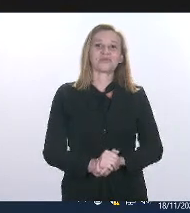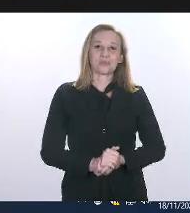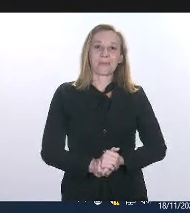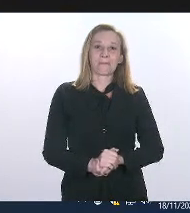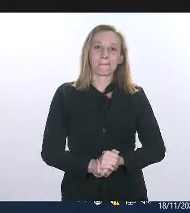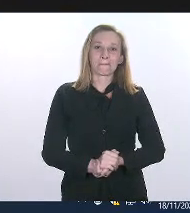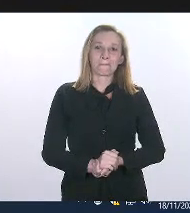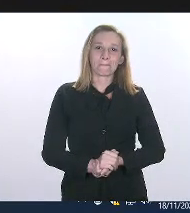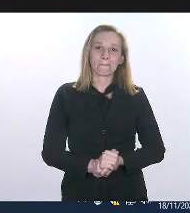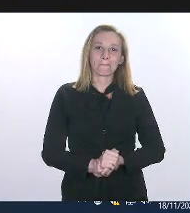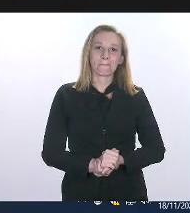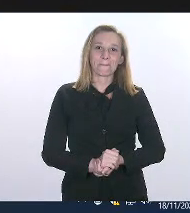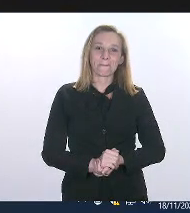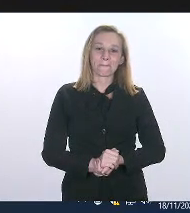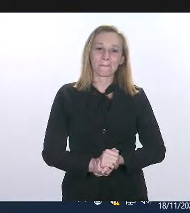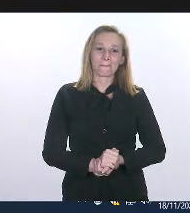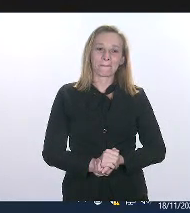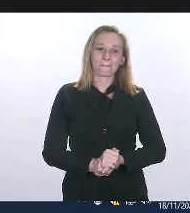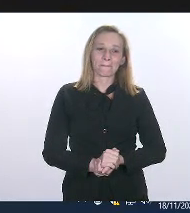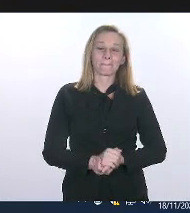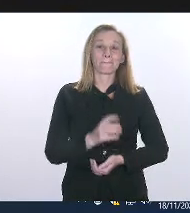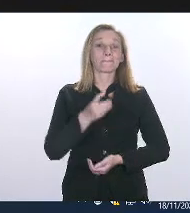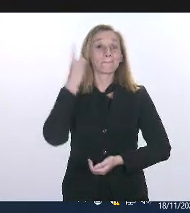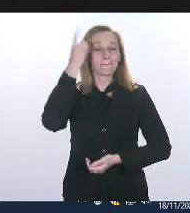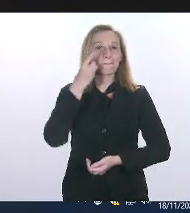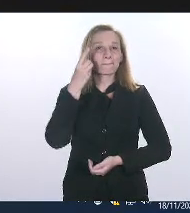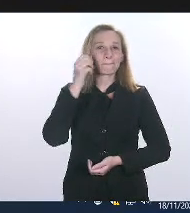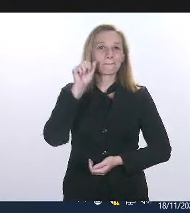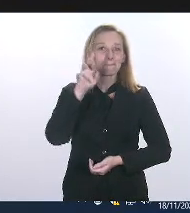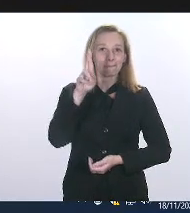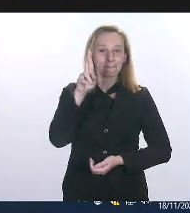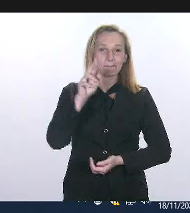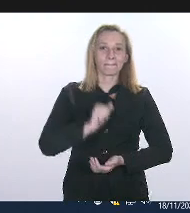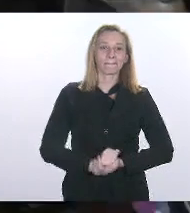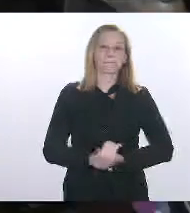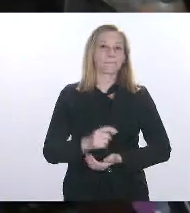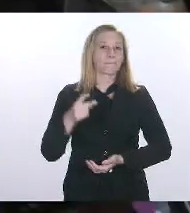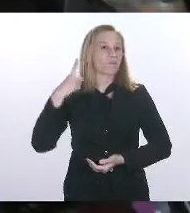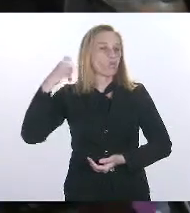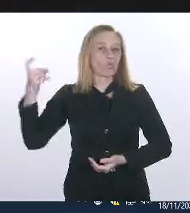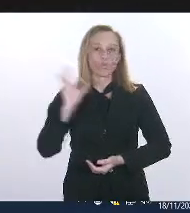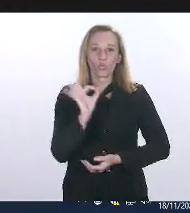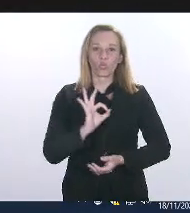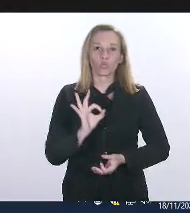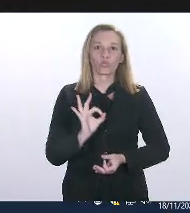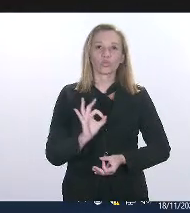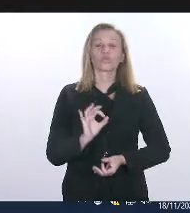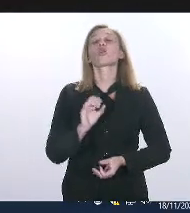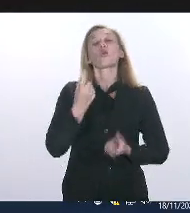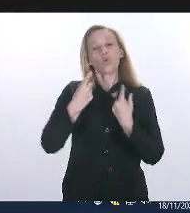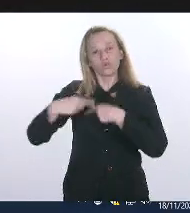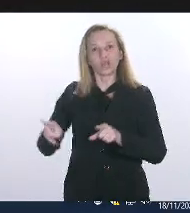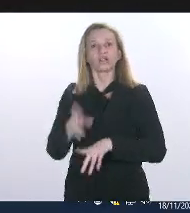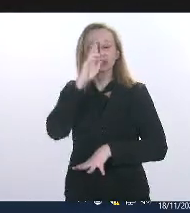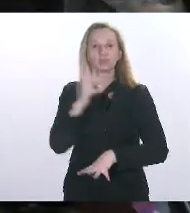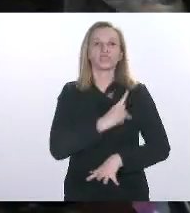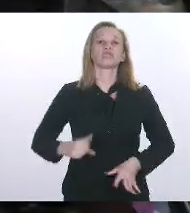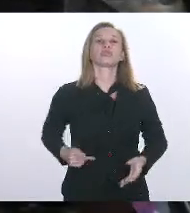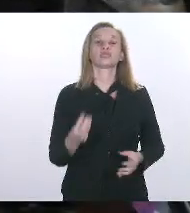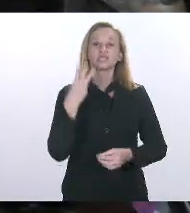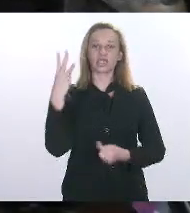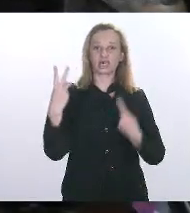Não, na outra comissão. Eliomar. Está sem som. Contrário, presidente. Contrário.